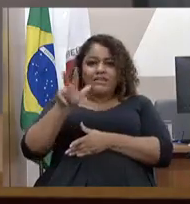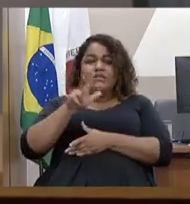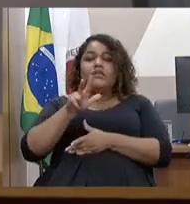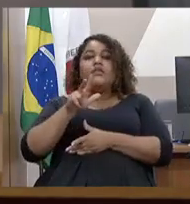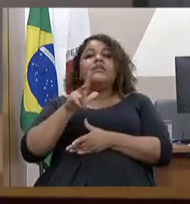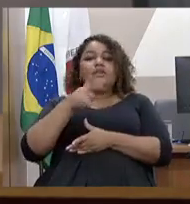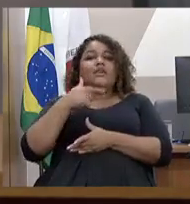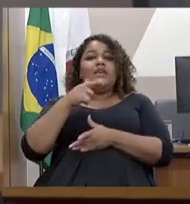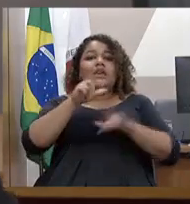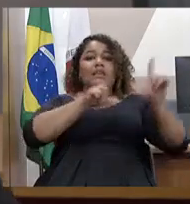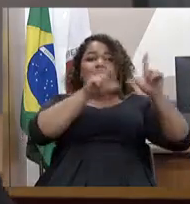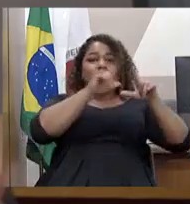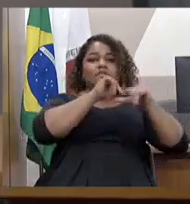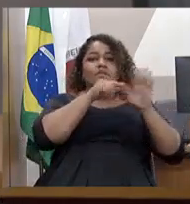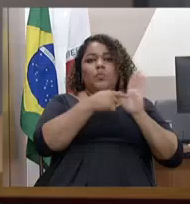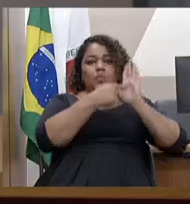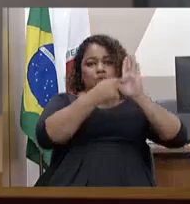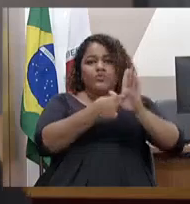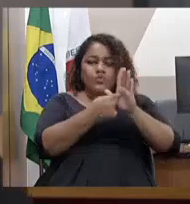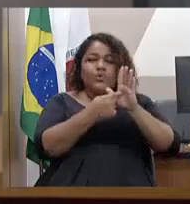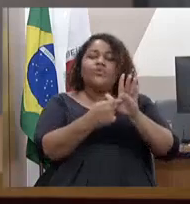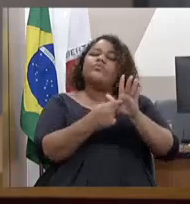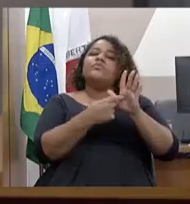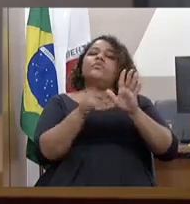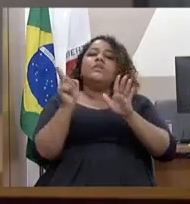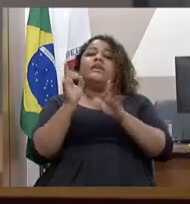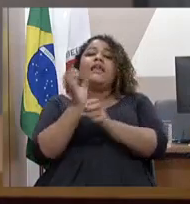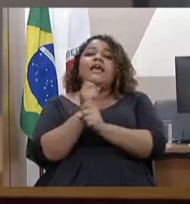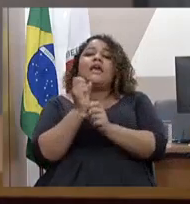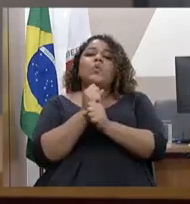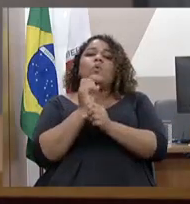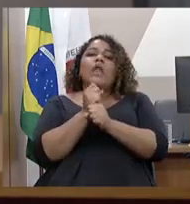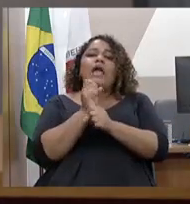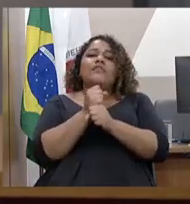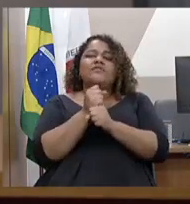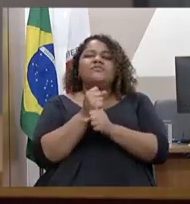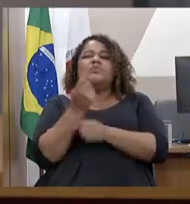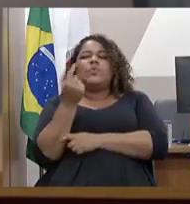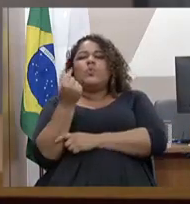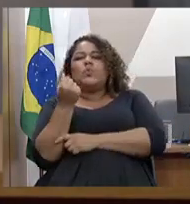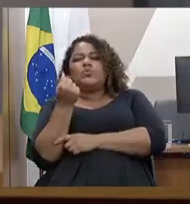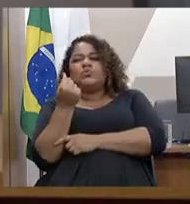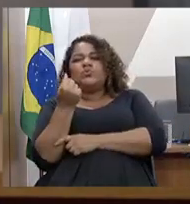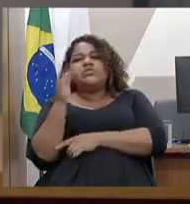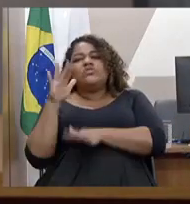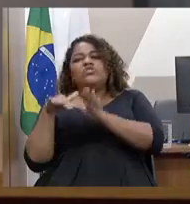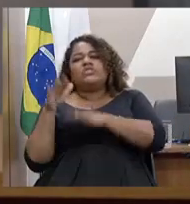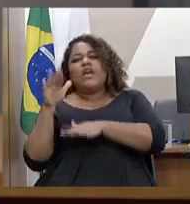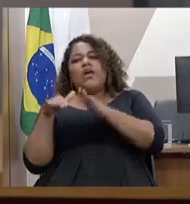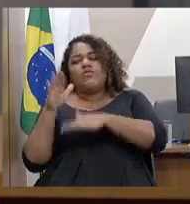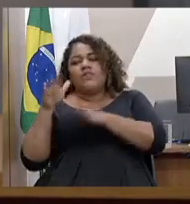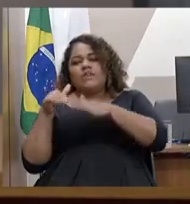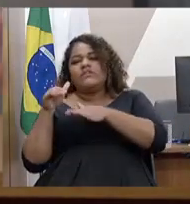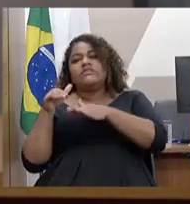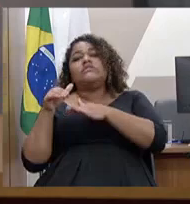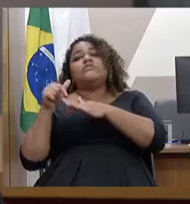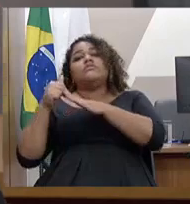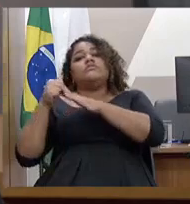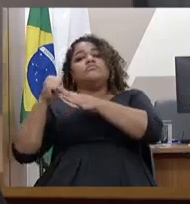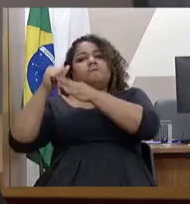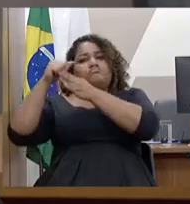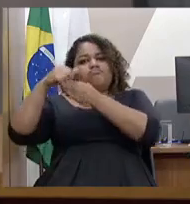em que ela Calculava qual seria o tamanho do custo de um eventual rompimento da Represa